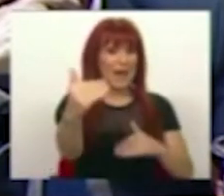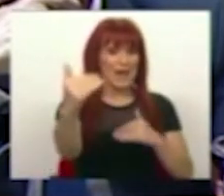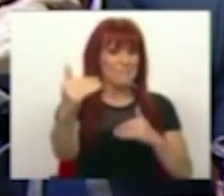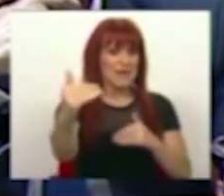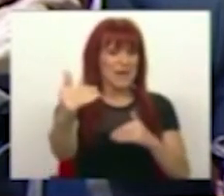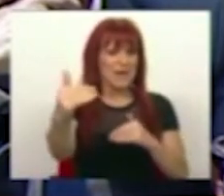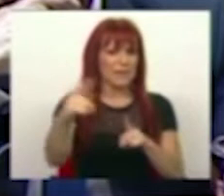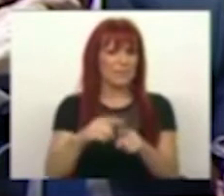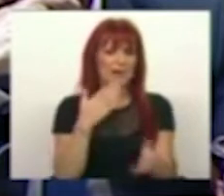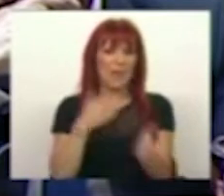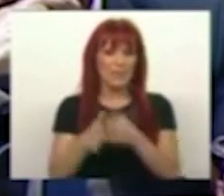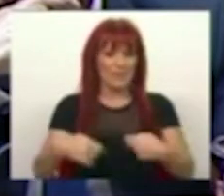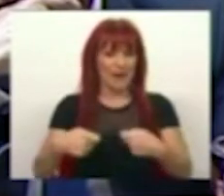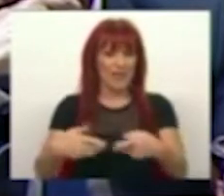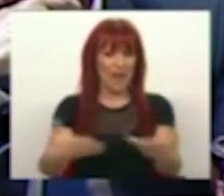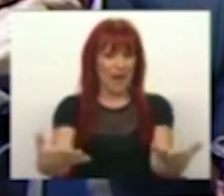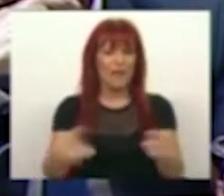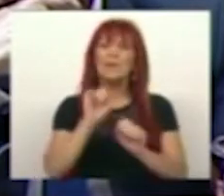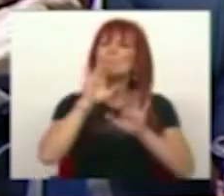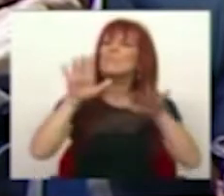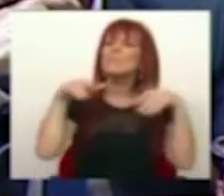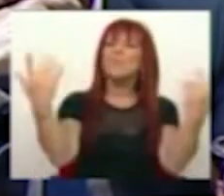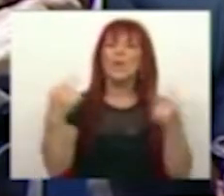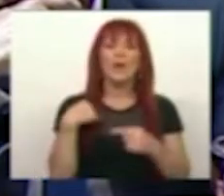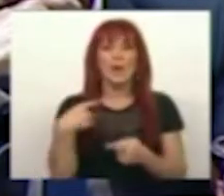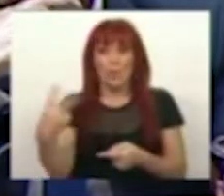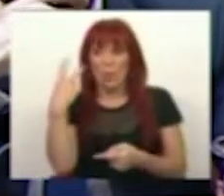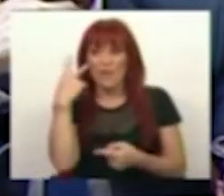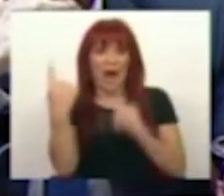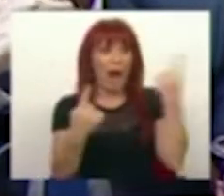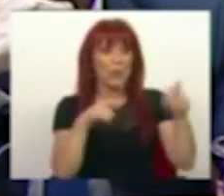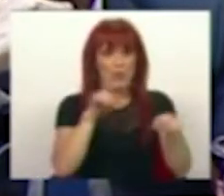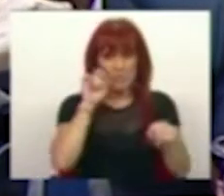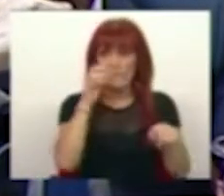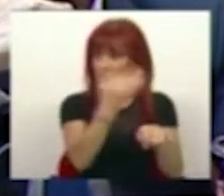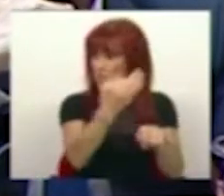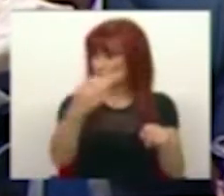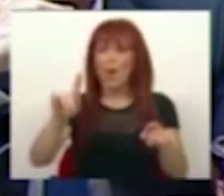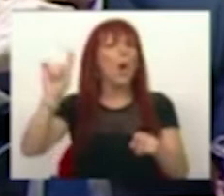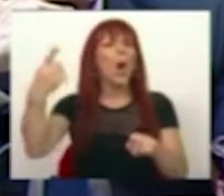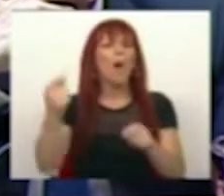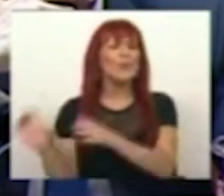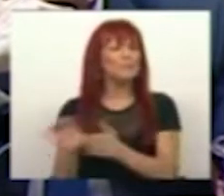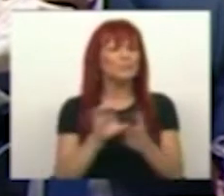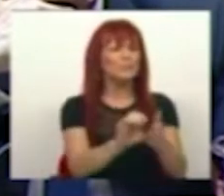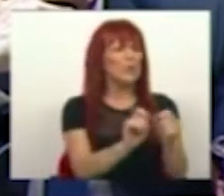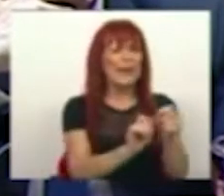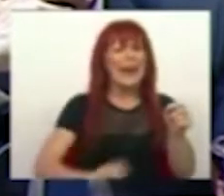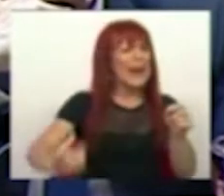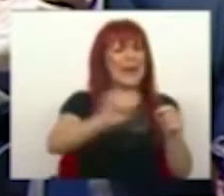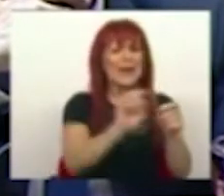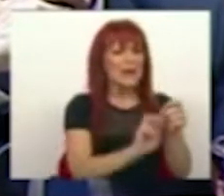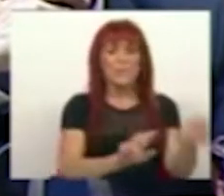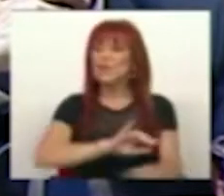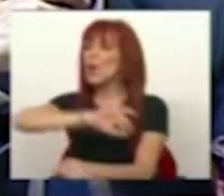a sua utilização, a possibilidade que eu vi, aliás, alguns defenderem, de em vez de ser alocada a esta linha,